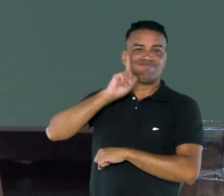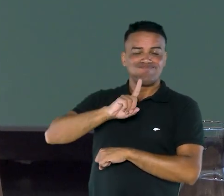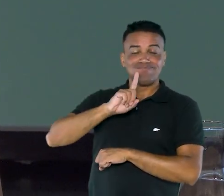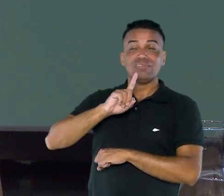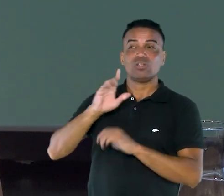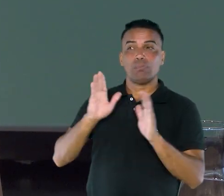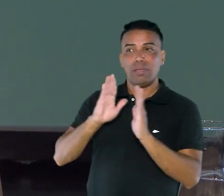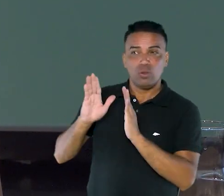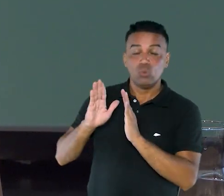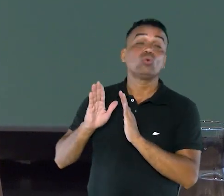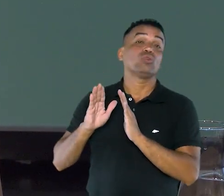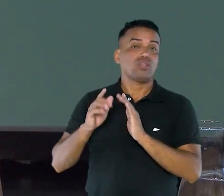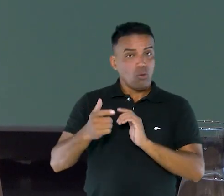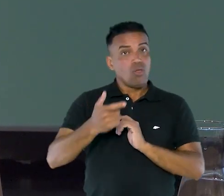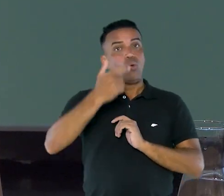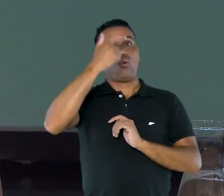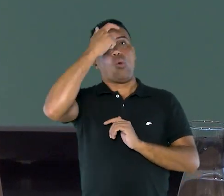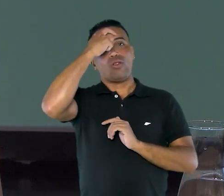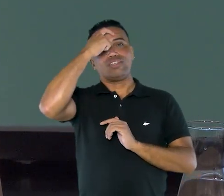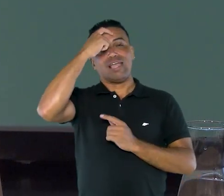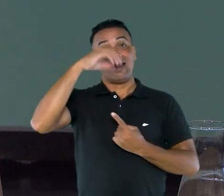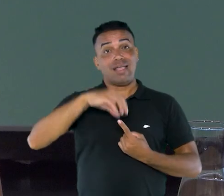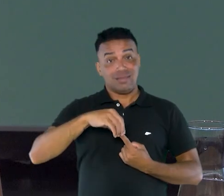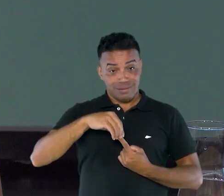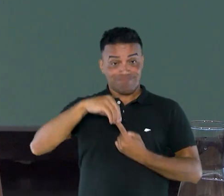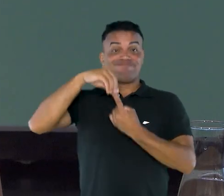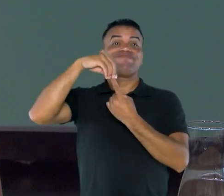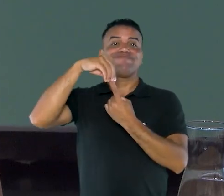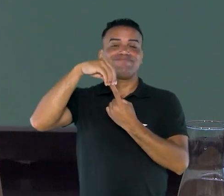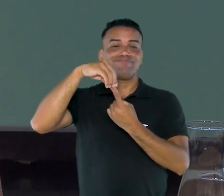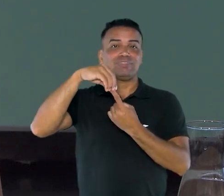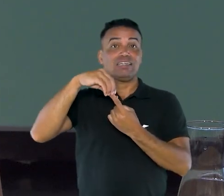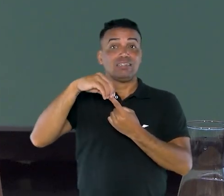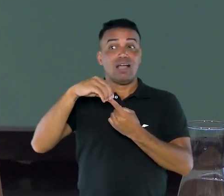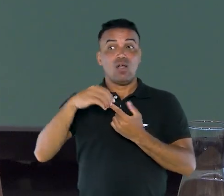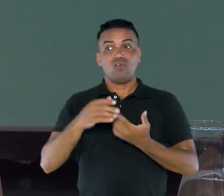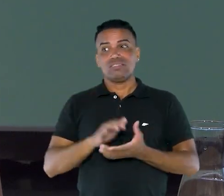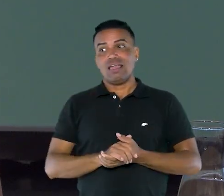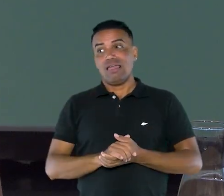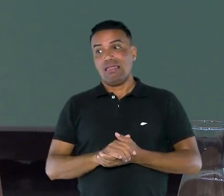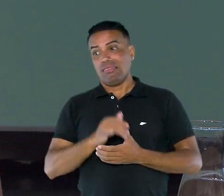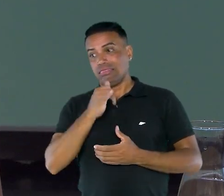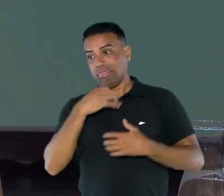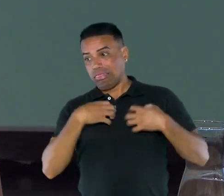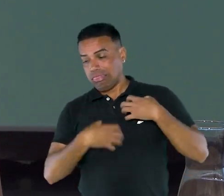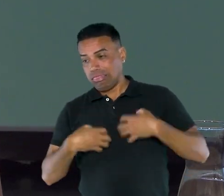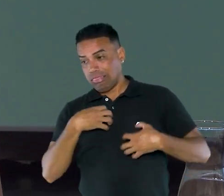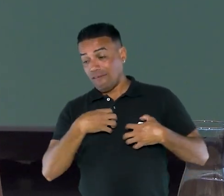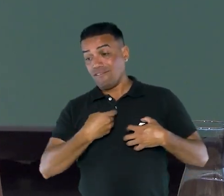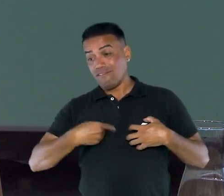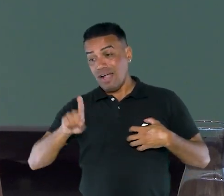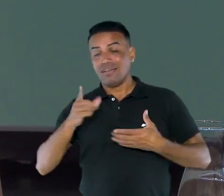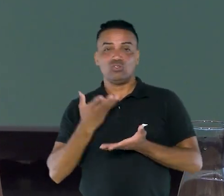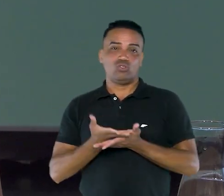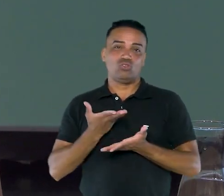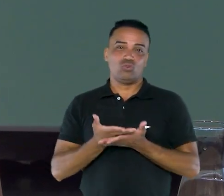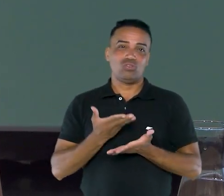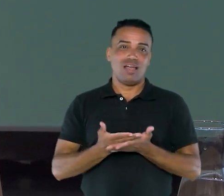dúvida, eu tenho consciência que é um lugar privilegiado, né? Você fica em crise, você vai estudar, também receber um